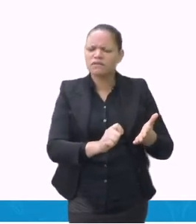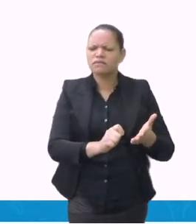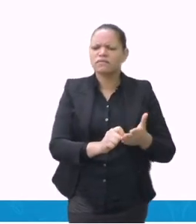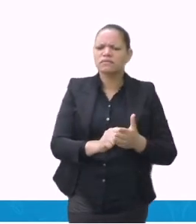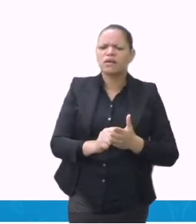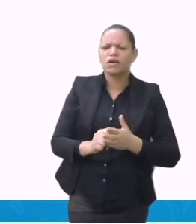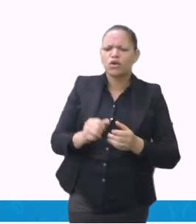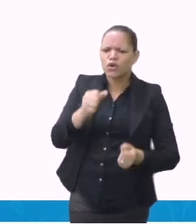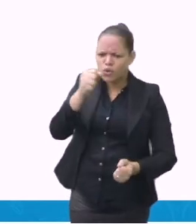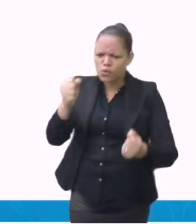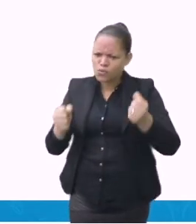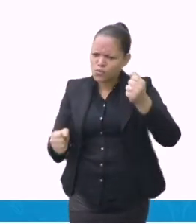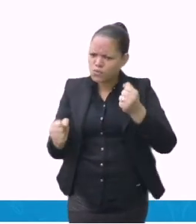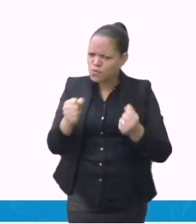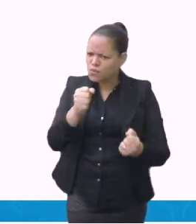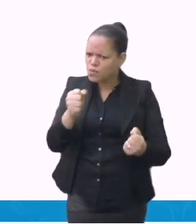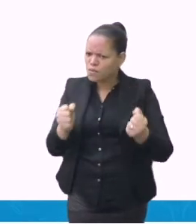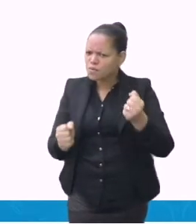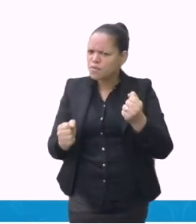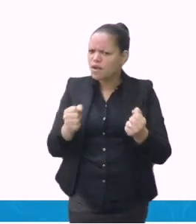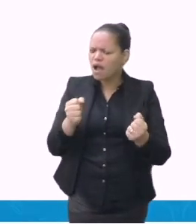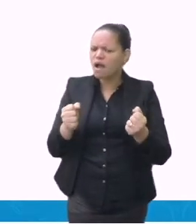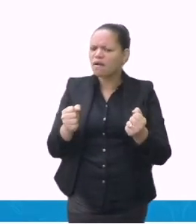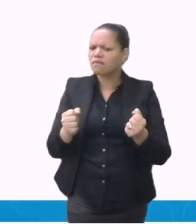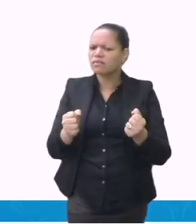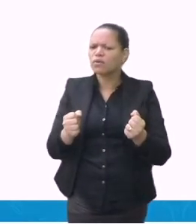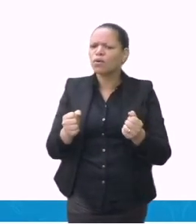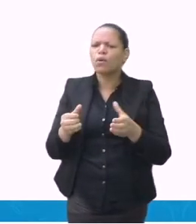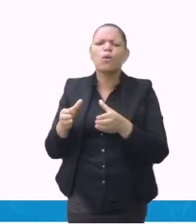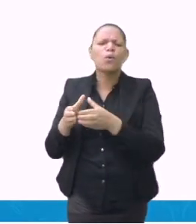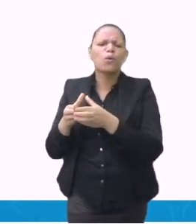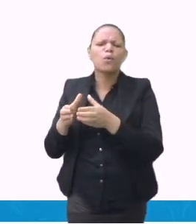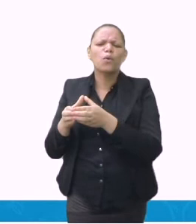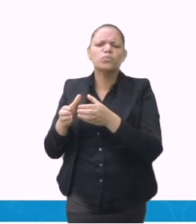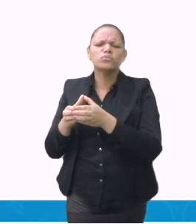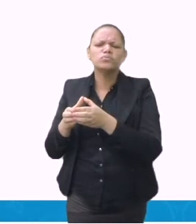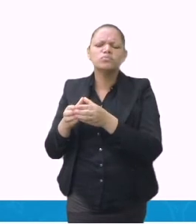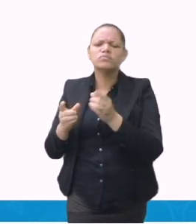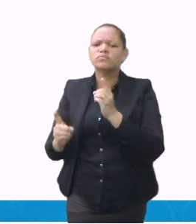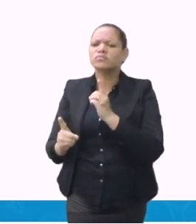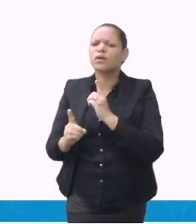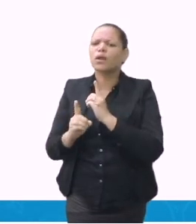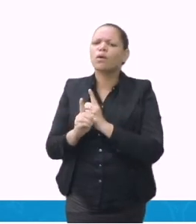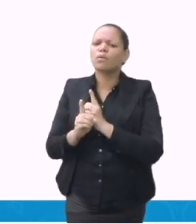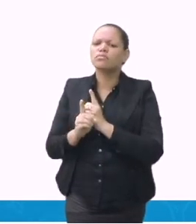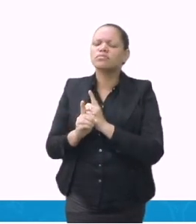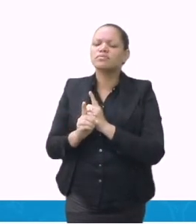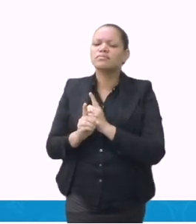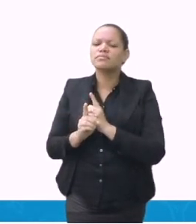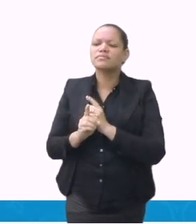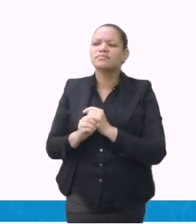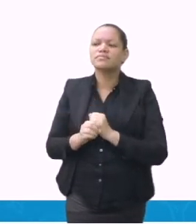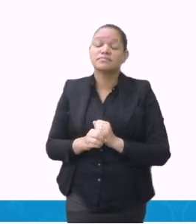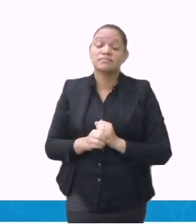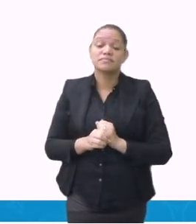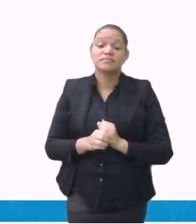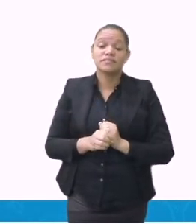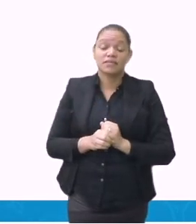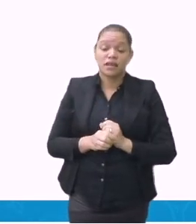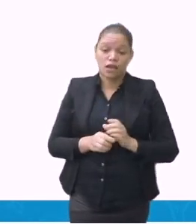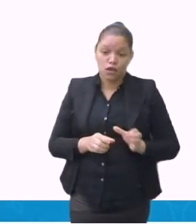objeto, esse brinquedo, carro, se encontra? Então, primeiro eu vou colocar a informação da coluna. Ele está na